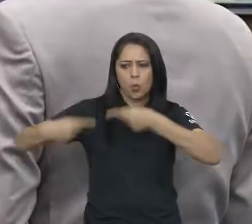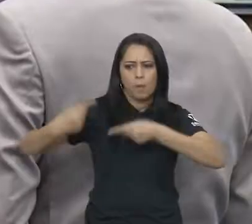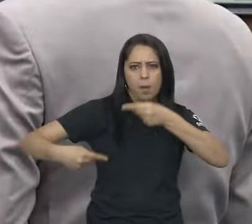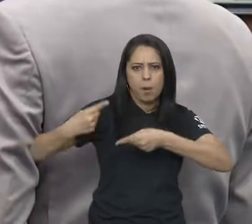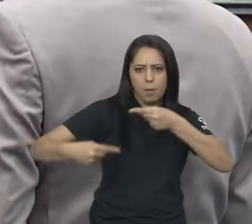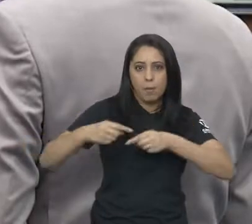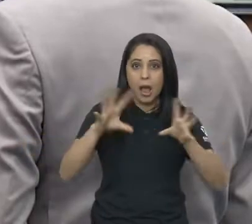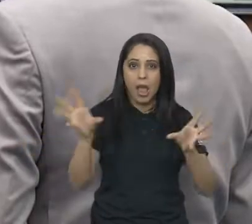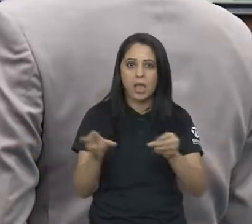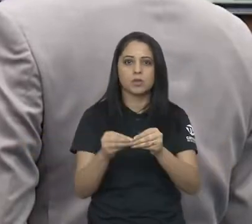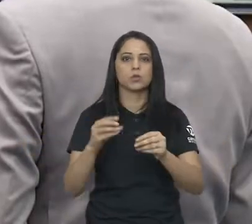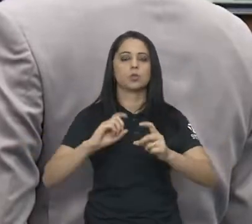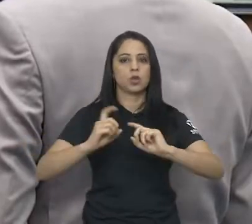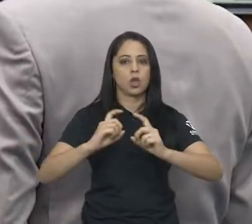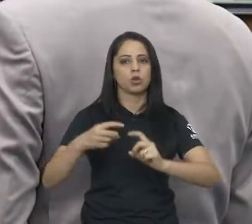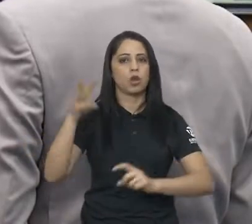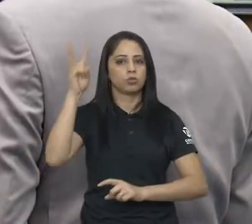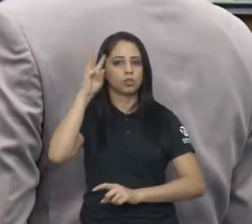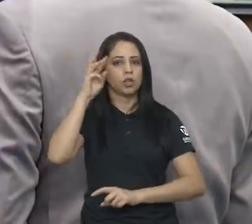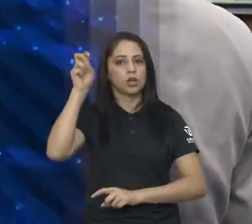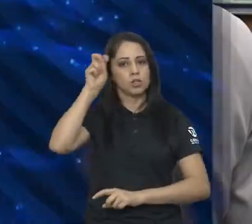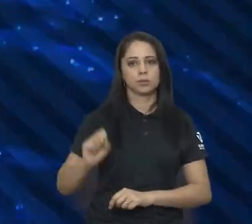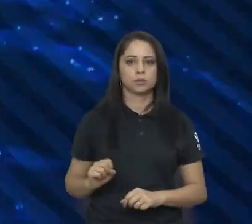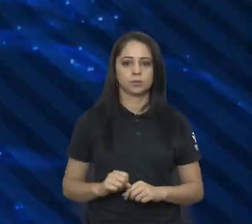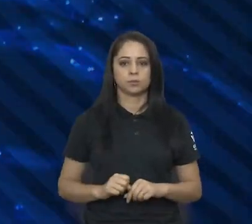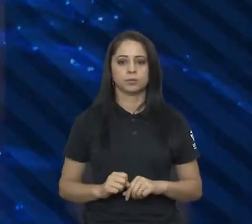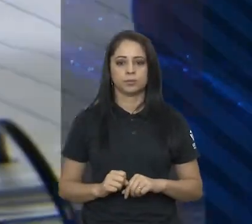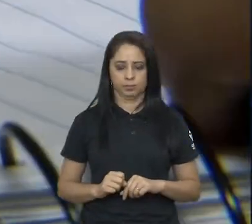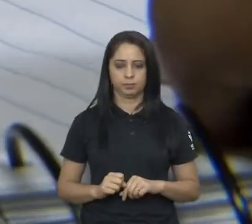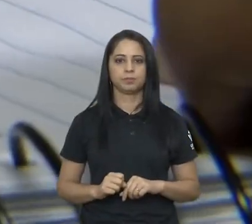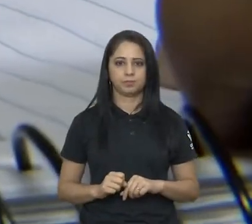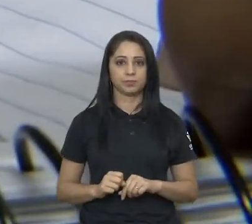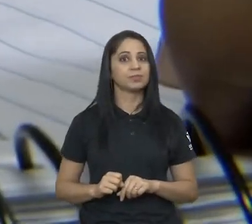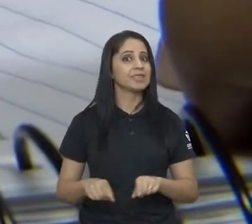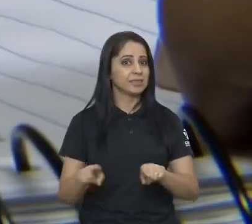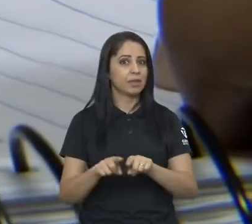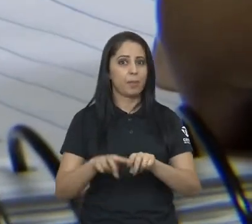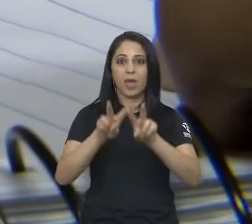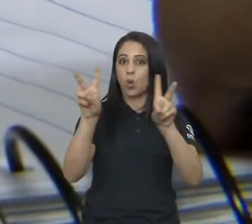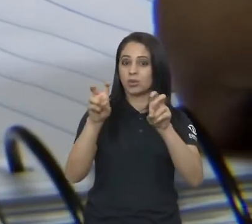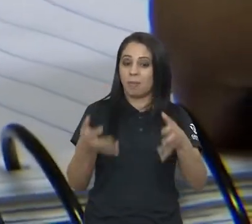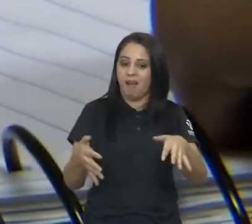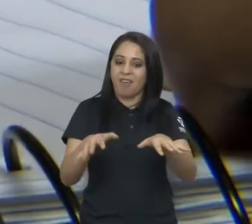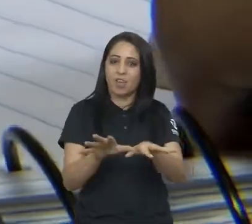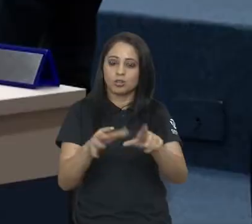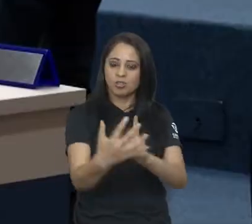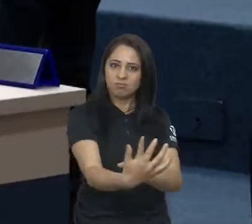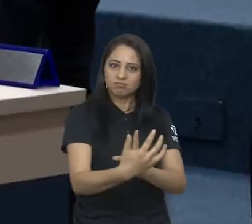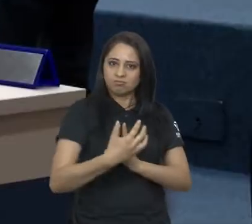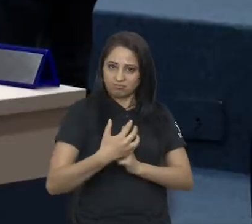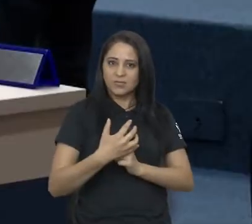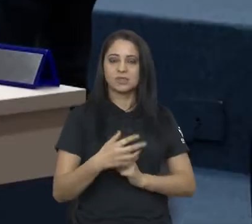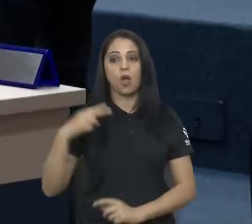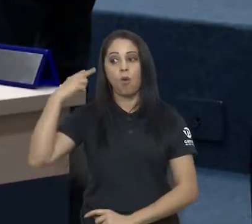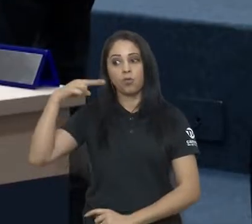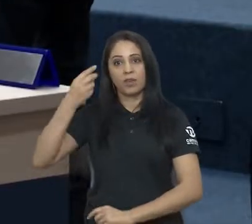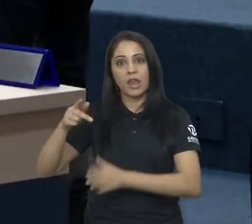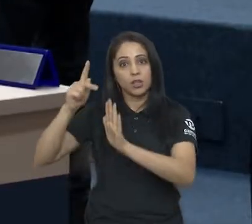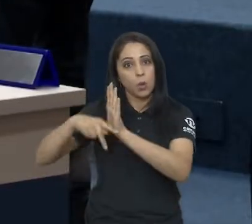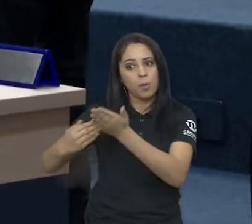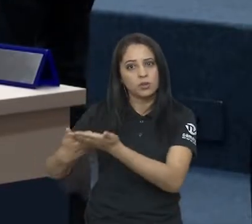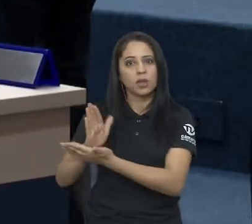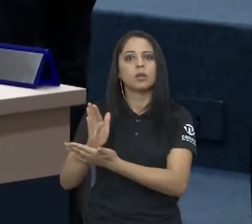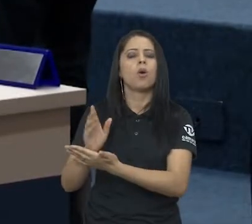nos resumos das sessões de terça e quinta-feira. Também vamos falar de inclusão e acolhimento. Vereadores aprovam